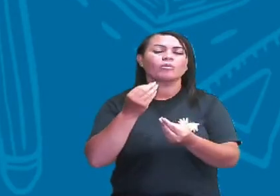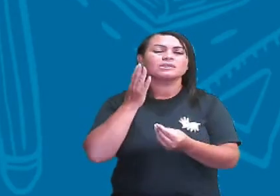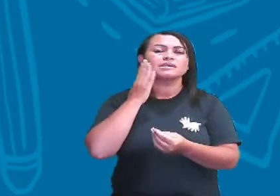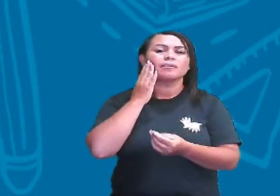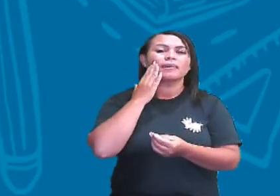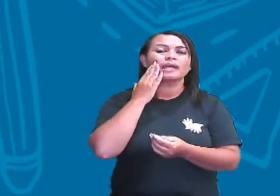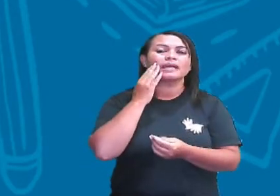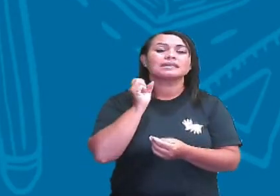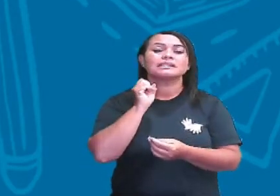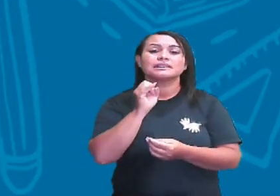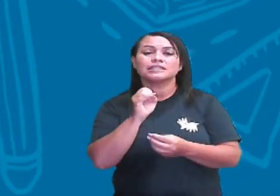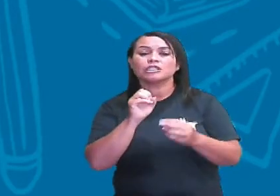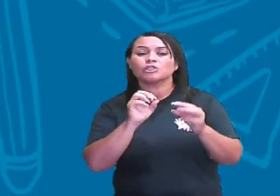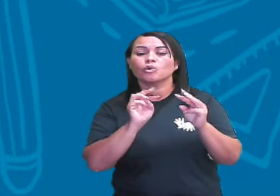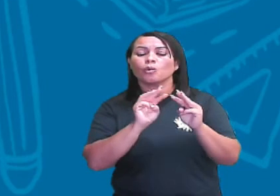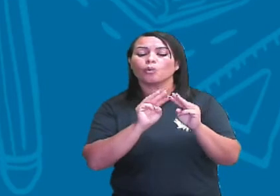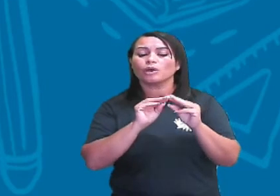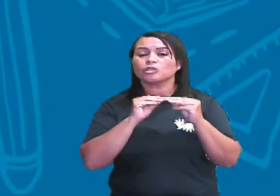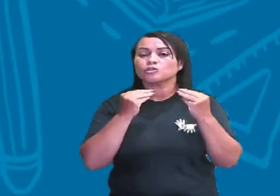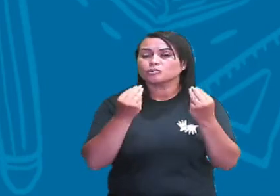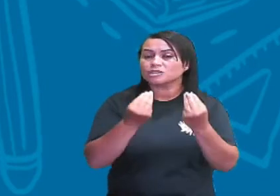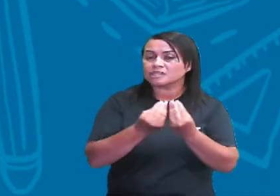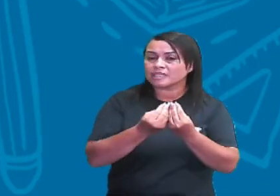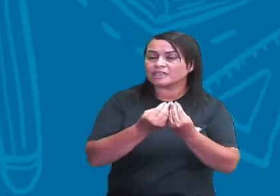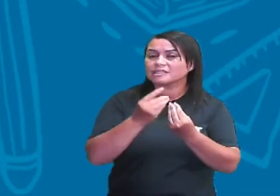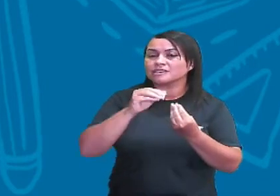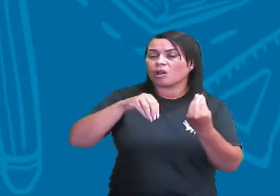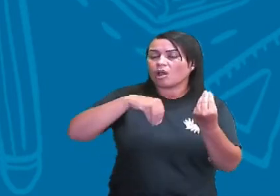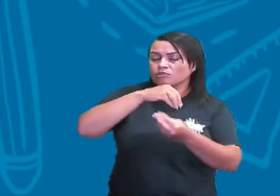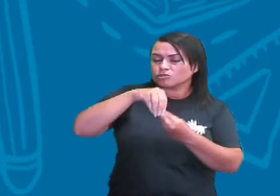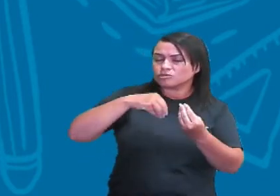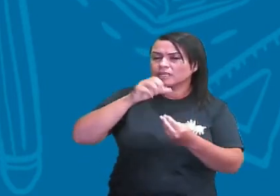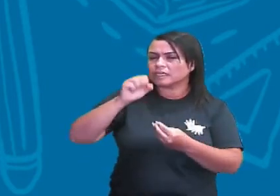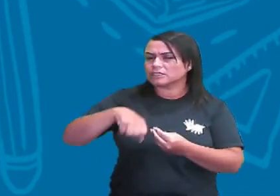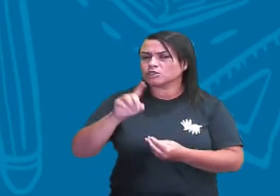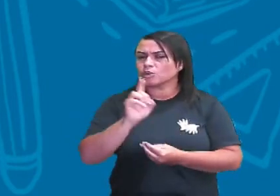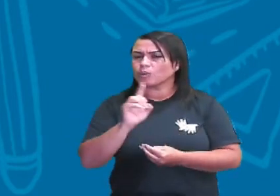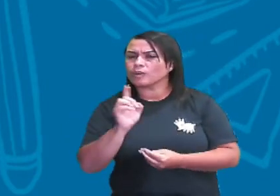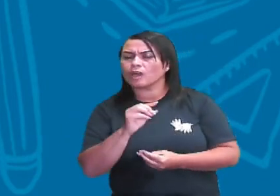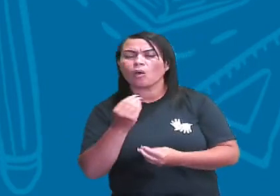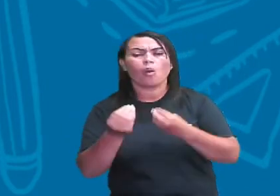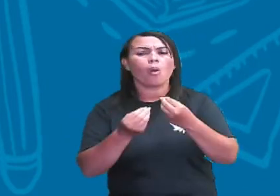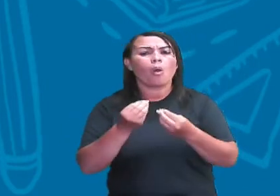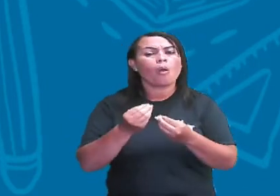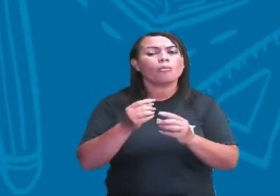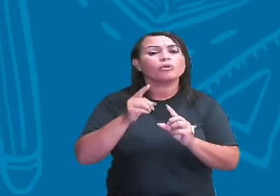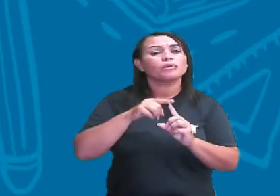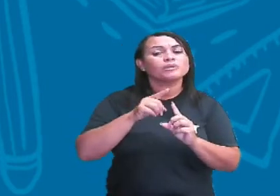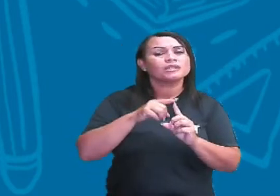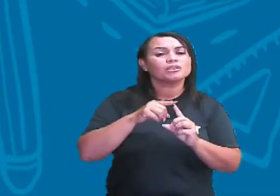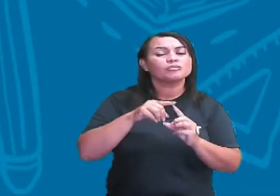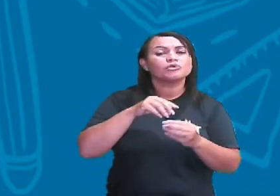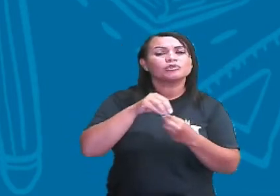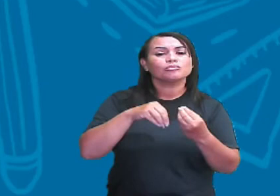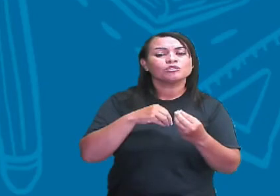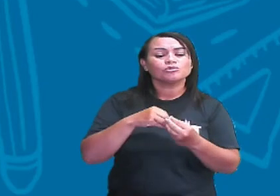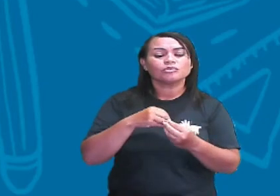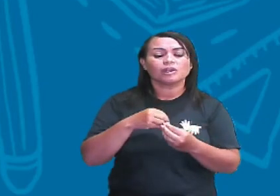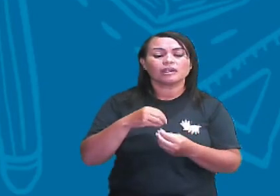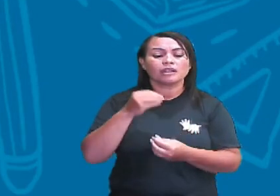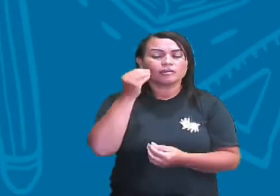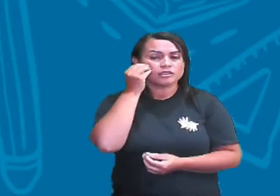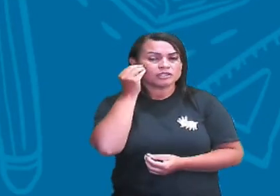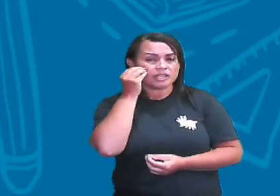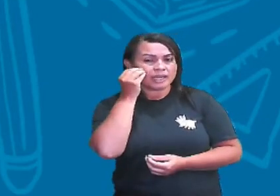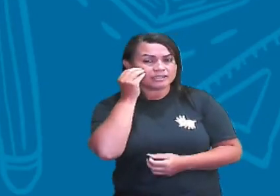uma substância é pura ou não, se é uma mistura homogênea, como descobrir que tipo de substância é a partir de testes que podem